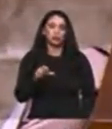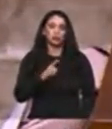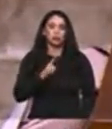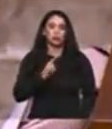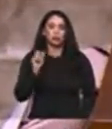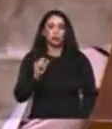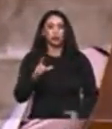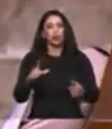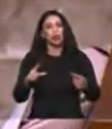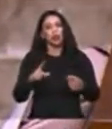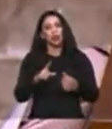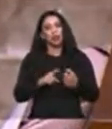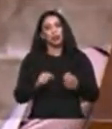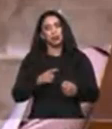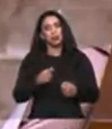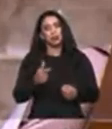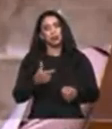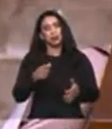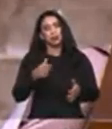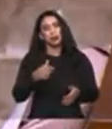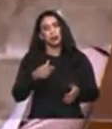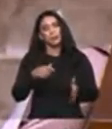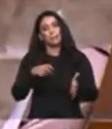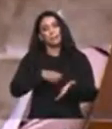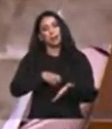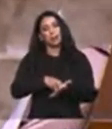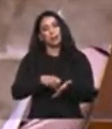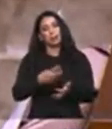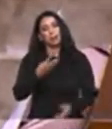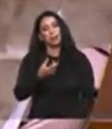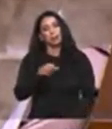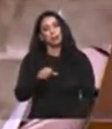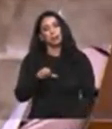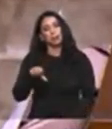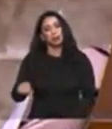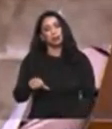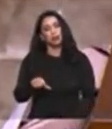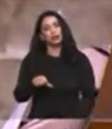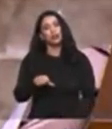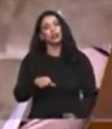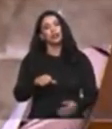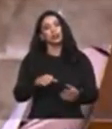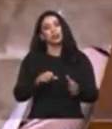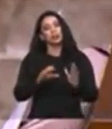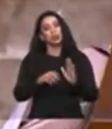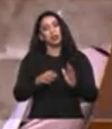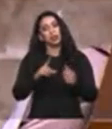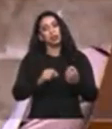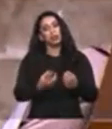combinados artigos 29 e 69 do Código Penal, milhares de 369 vezes. E no artigo 2º, caput,